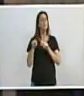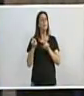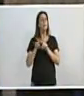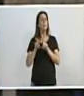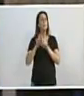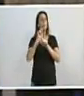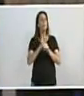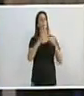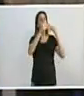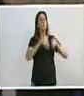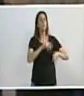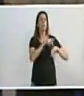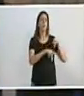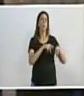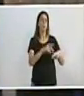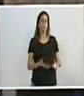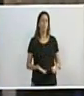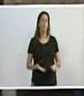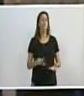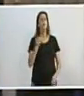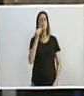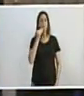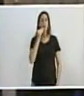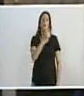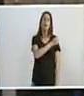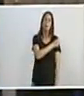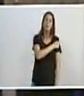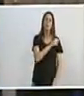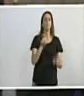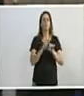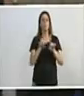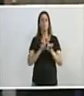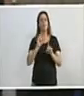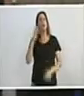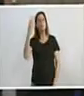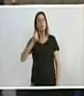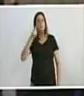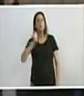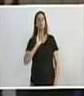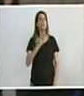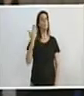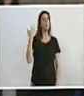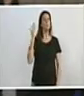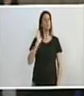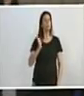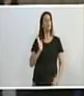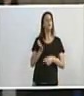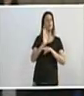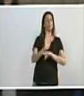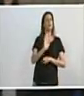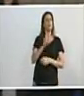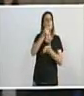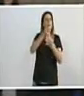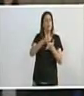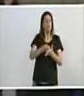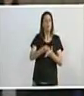tratamento isonômico para todos. Os nossos estudantes, independente, os nossos aposentados já deram sua contribuição. Aqui nos falta aquilo que nós já